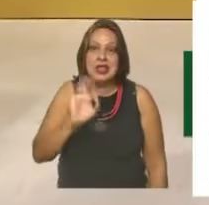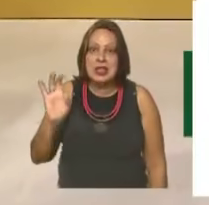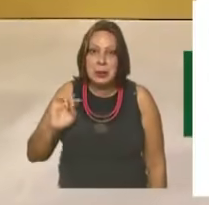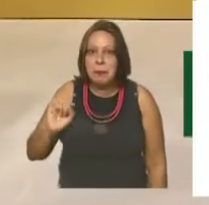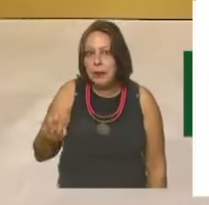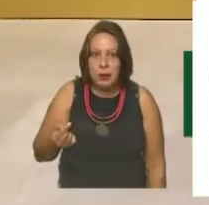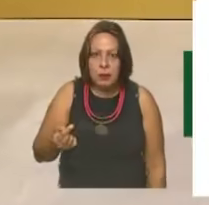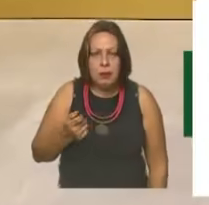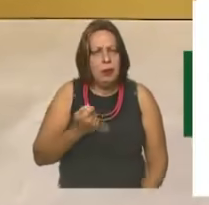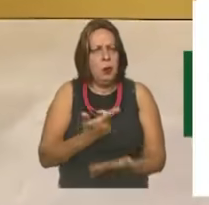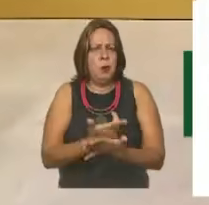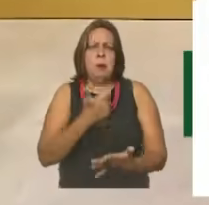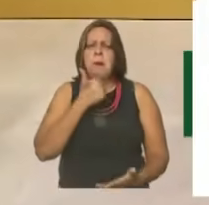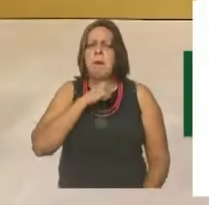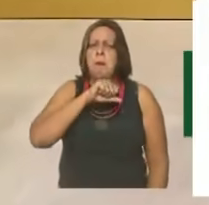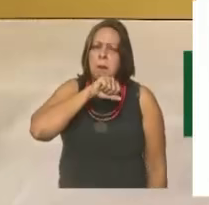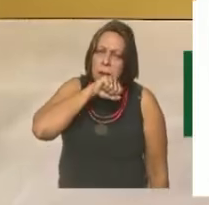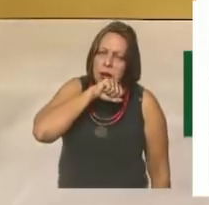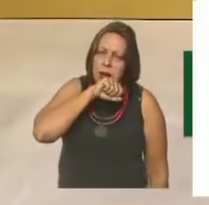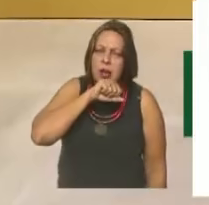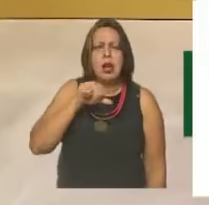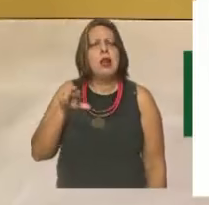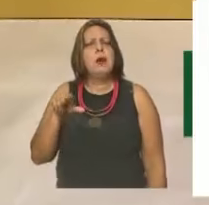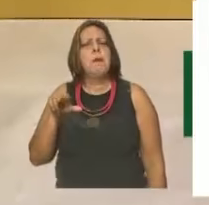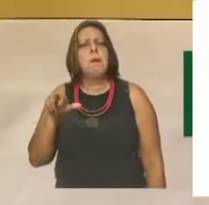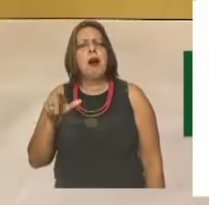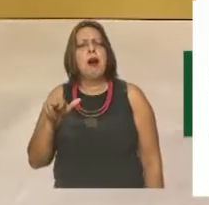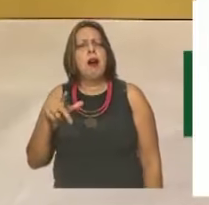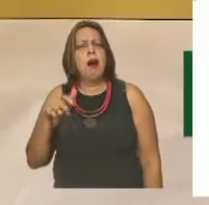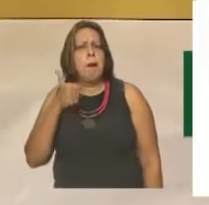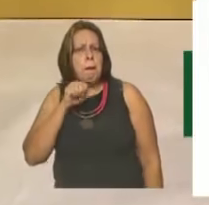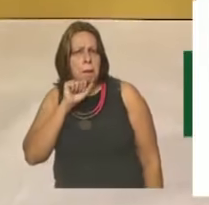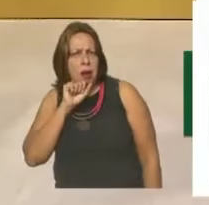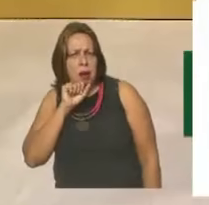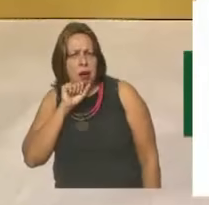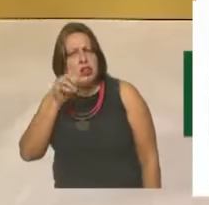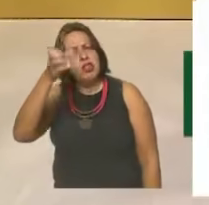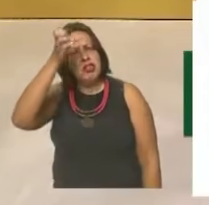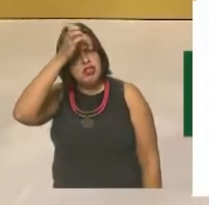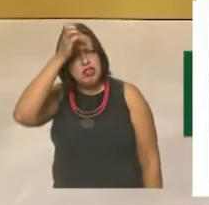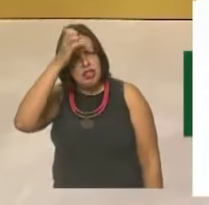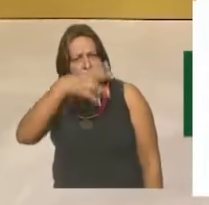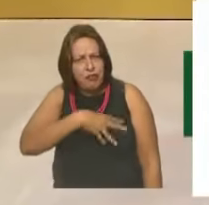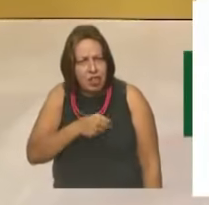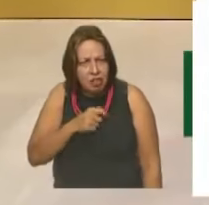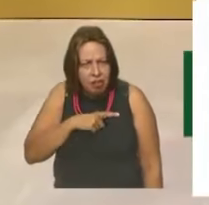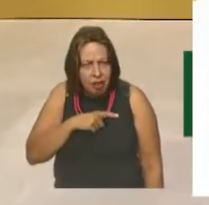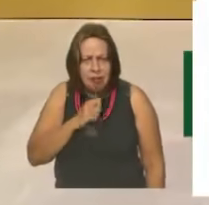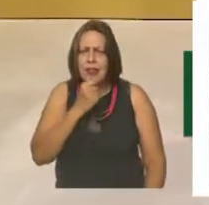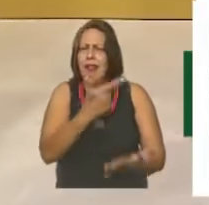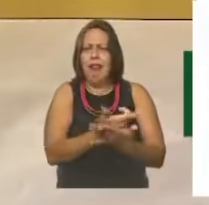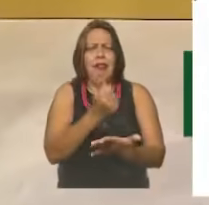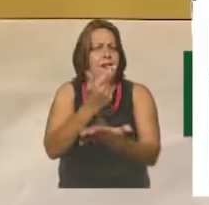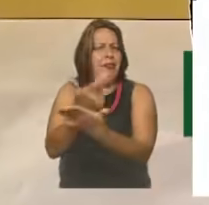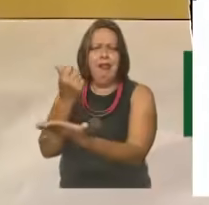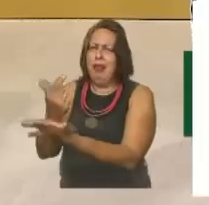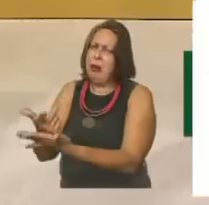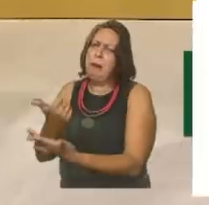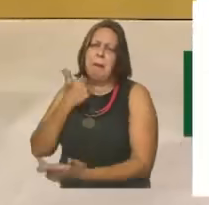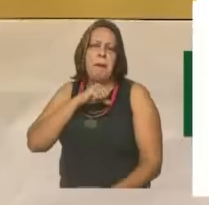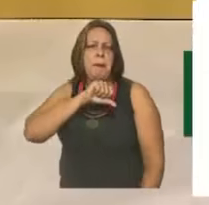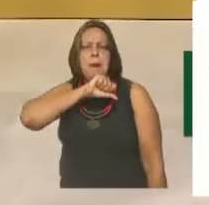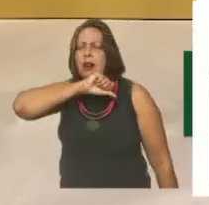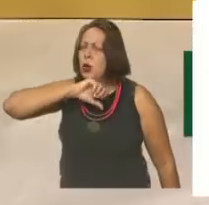sua mamãe, compra se você tiver alguma irmã que já é mãe, compra pra ela também. A tia que já é mãe, compra pra ela também. A avó, compra pra todas as